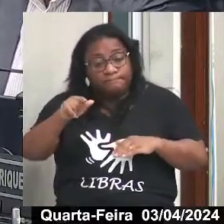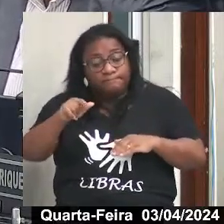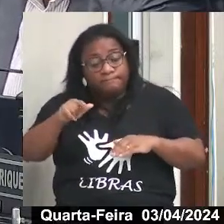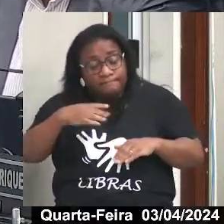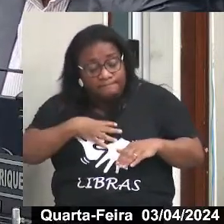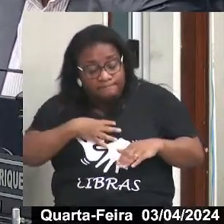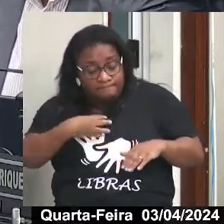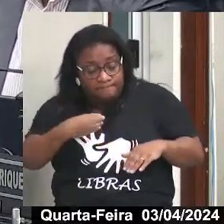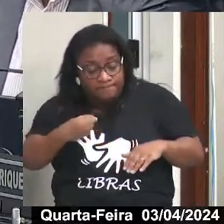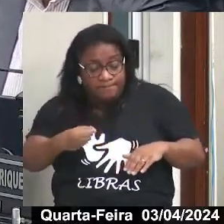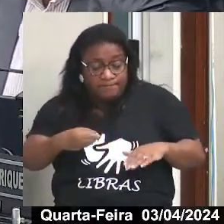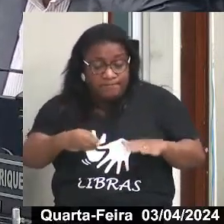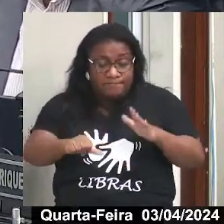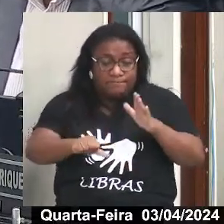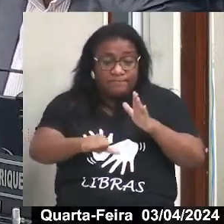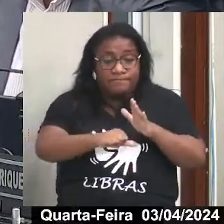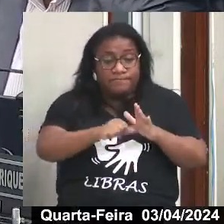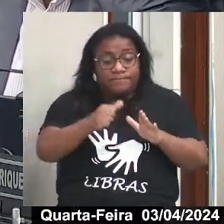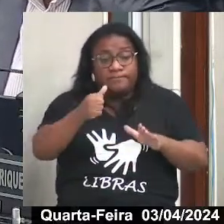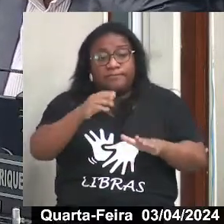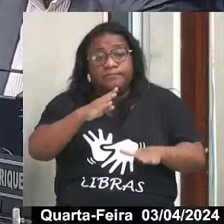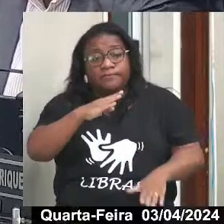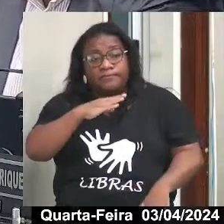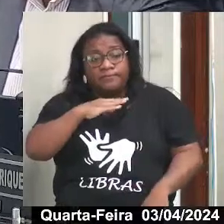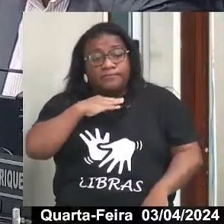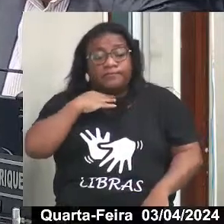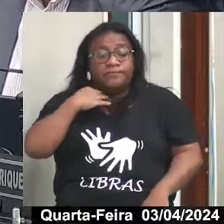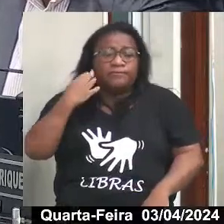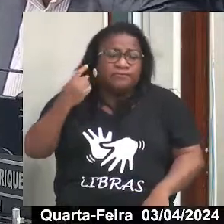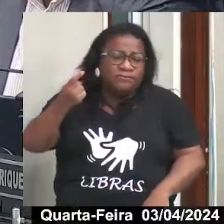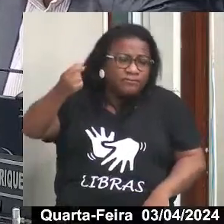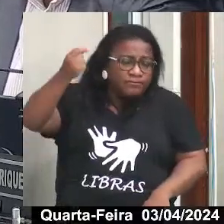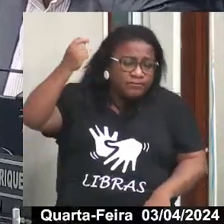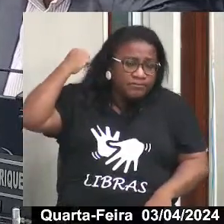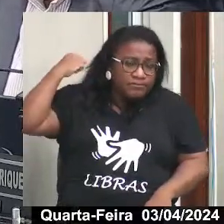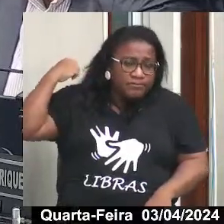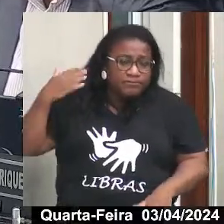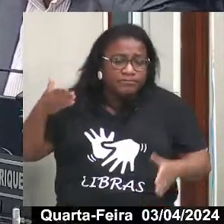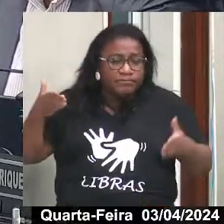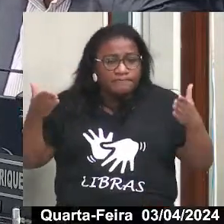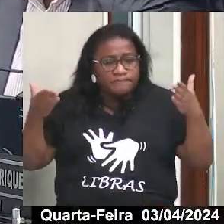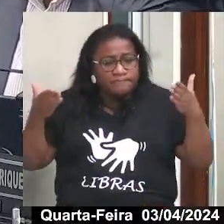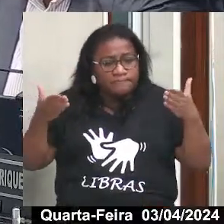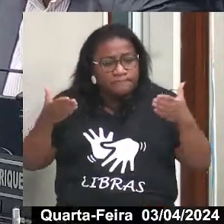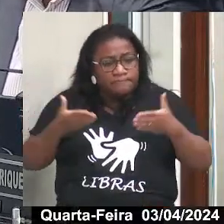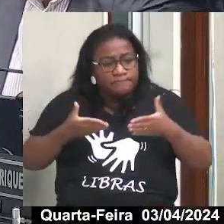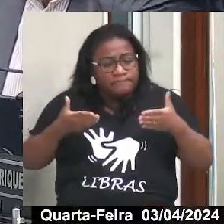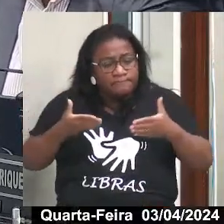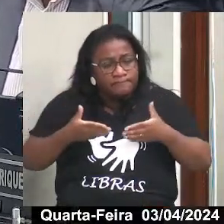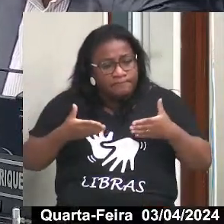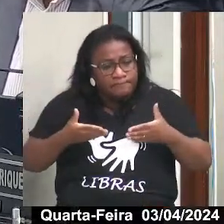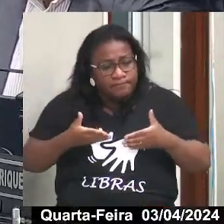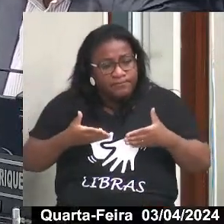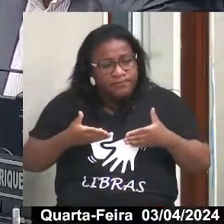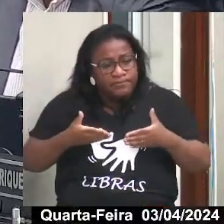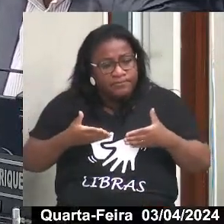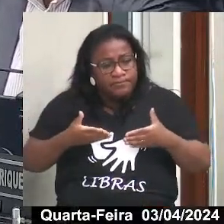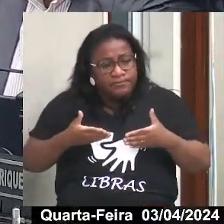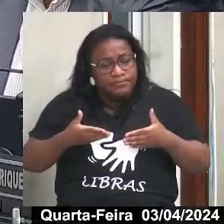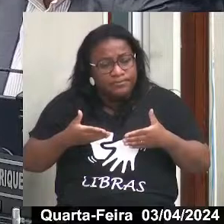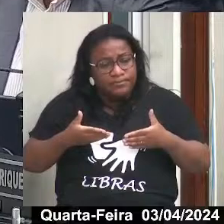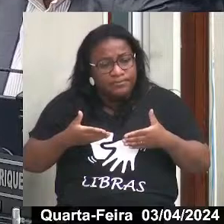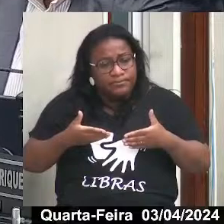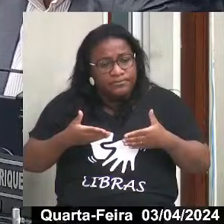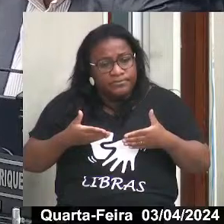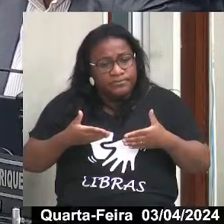ela infelizmente enterrou ali um filho algum tempo atrás, e agora mais uma vez